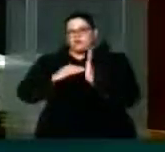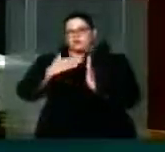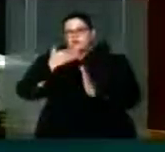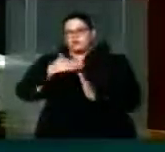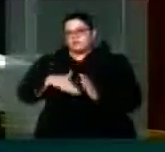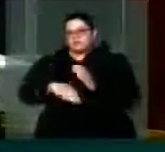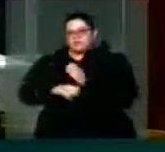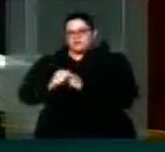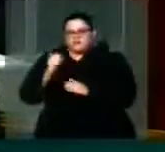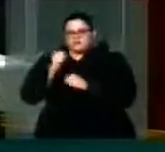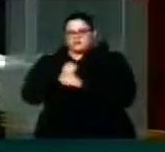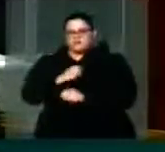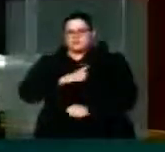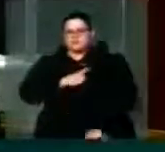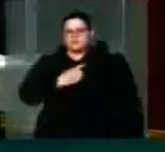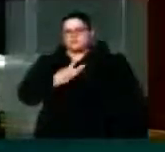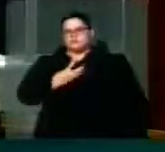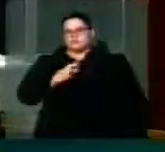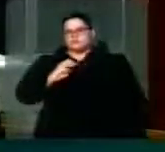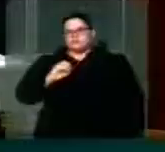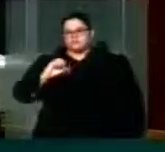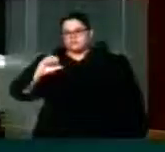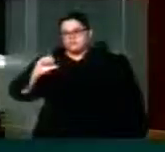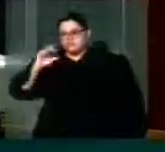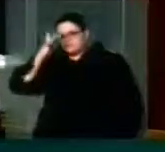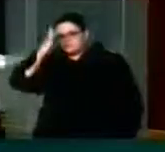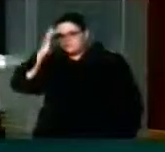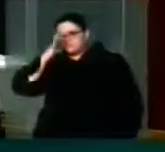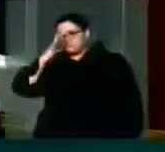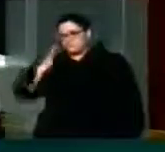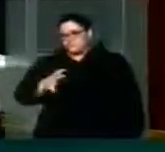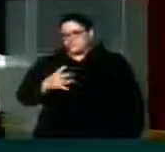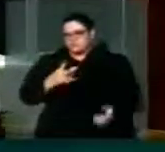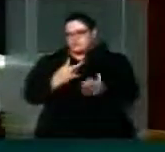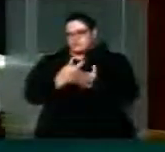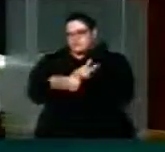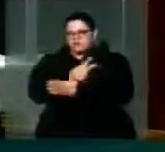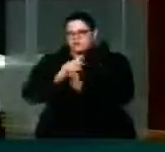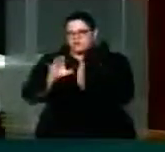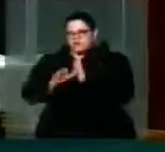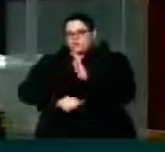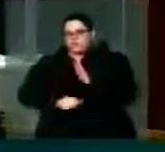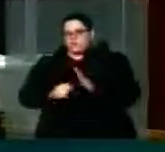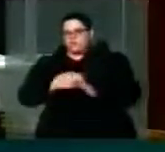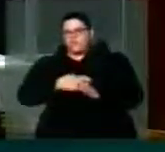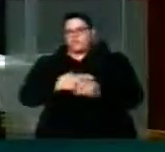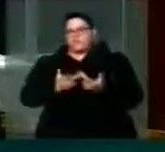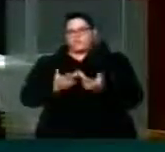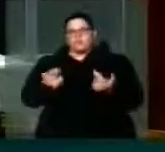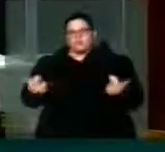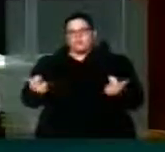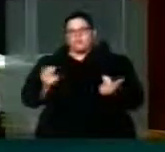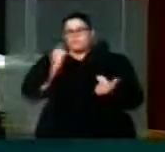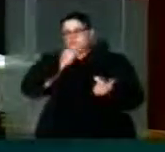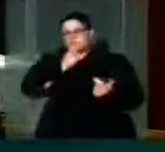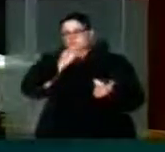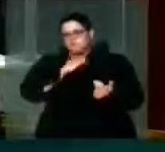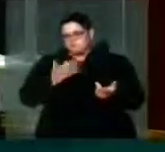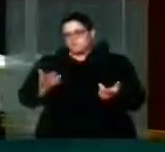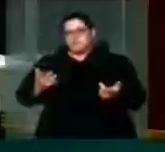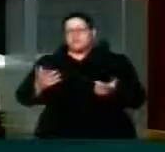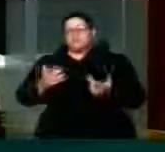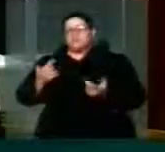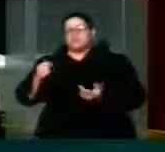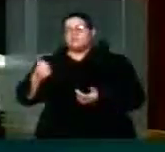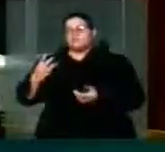foram 309 ocorrências. Comparado ao 2013, o aumento do número de roubos